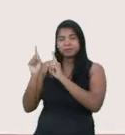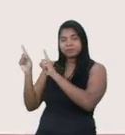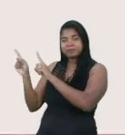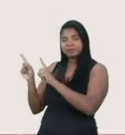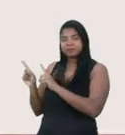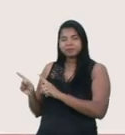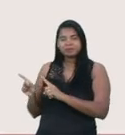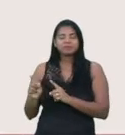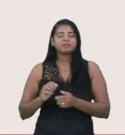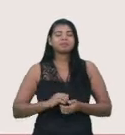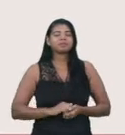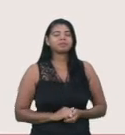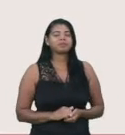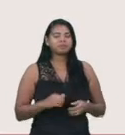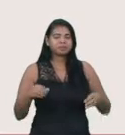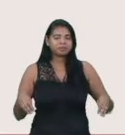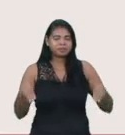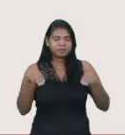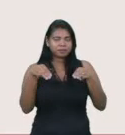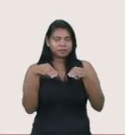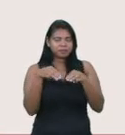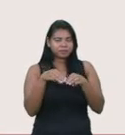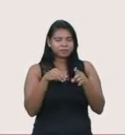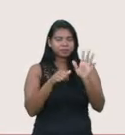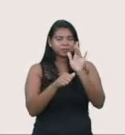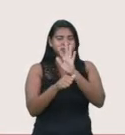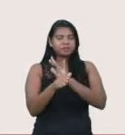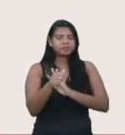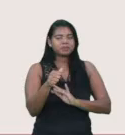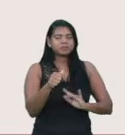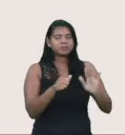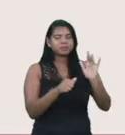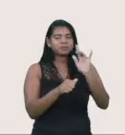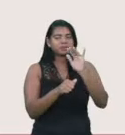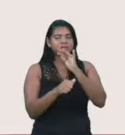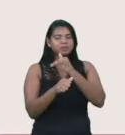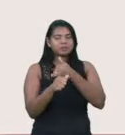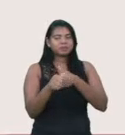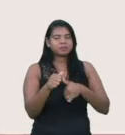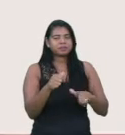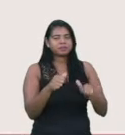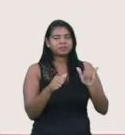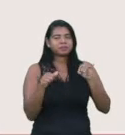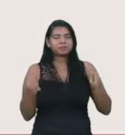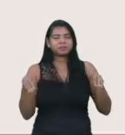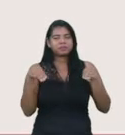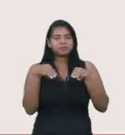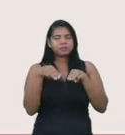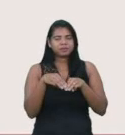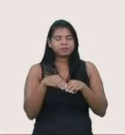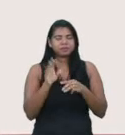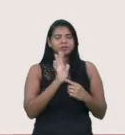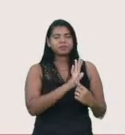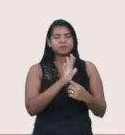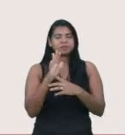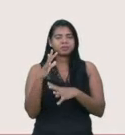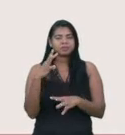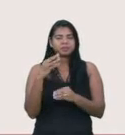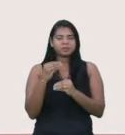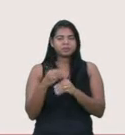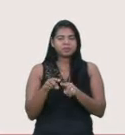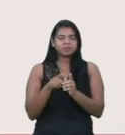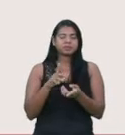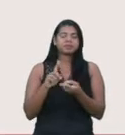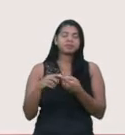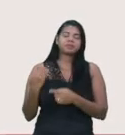essa orientação do campo magnético a partir, ou melhor, do vetor do campo magnético a partir das linhas de indução. E esse campo magnético,